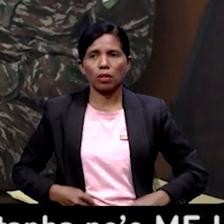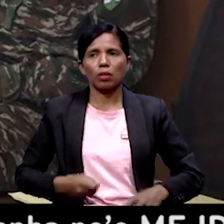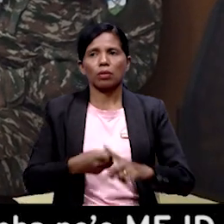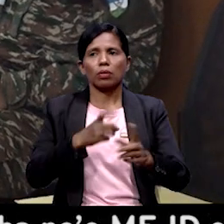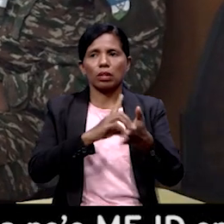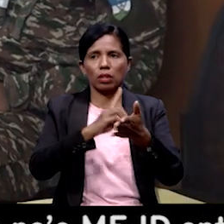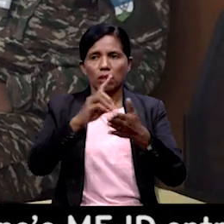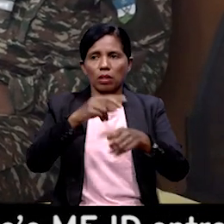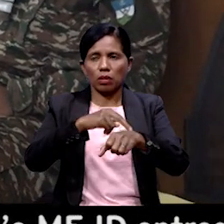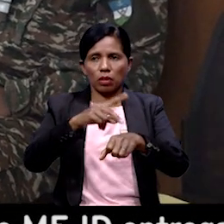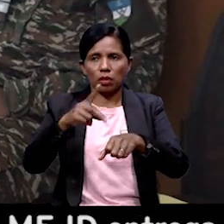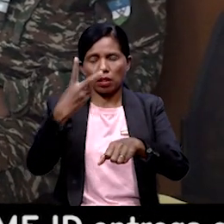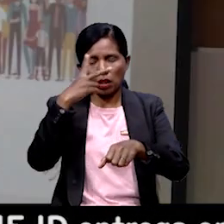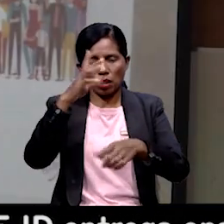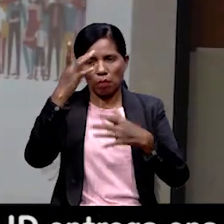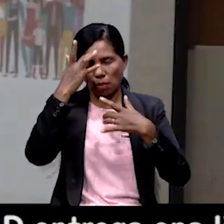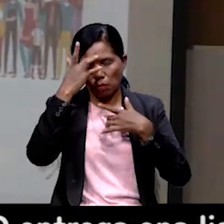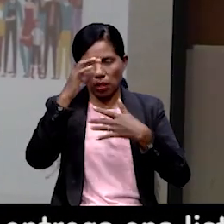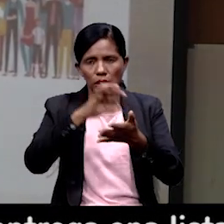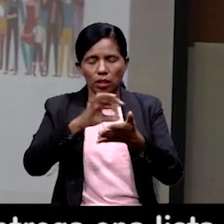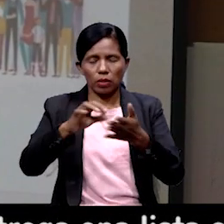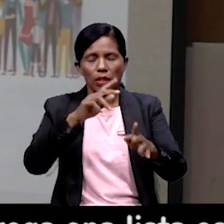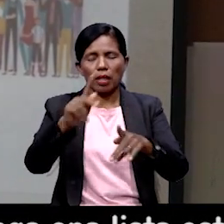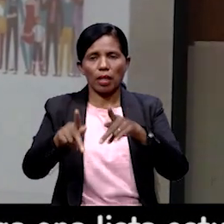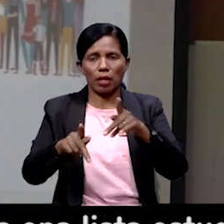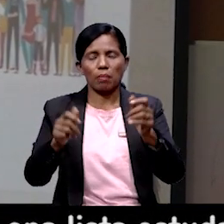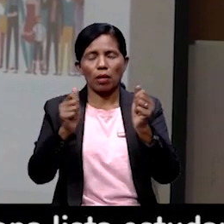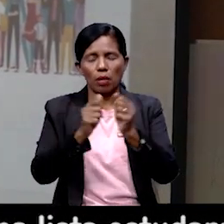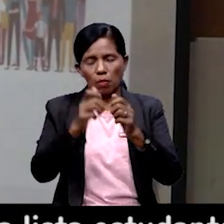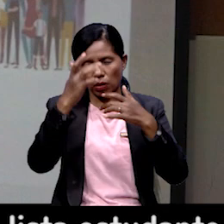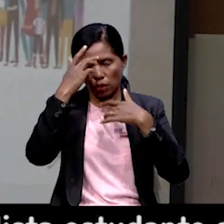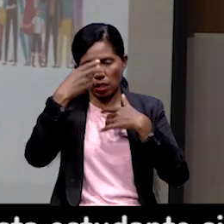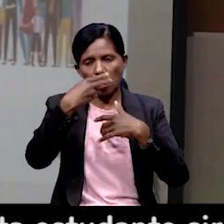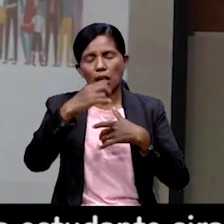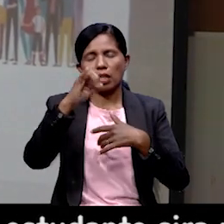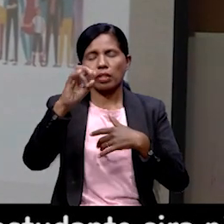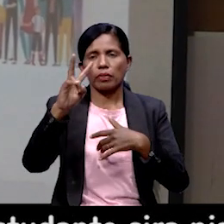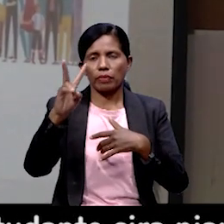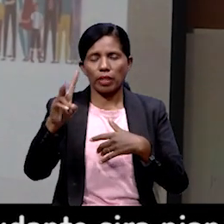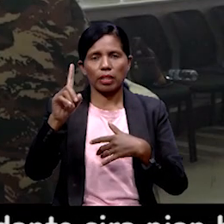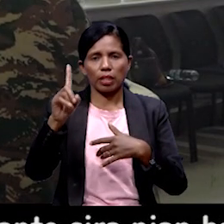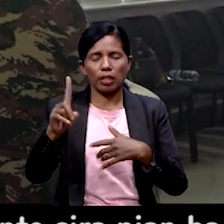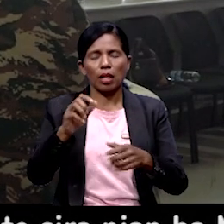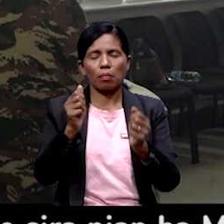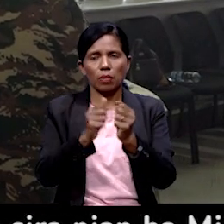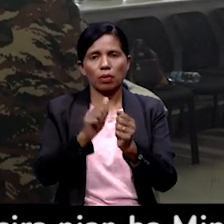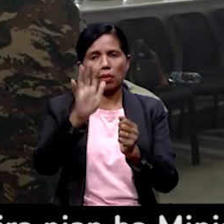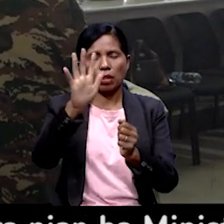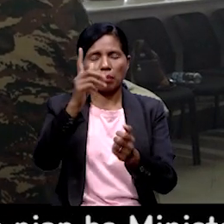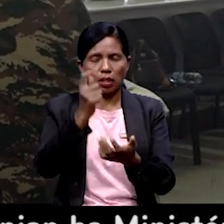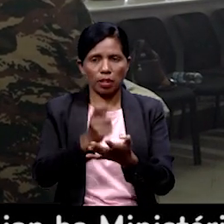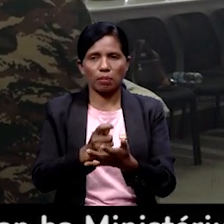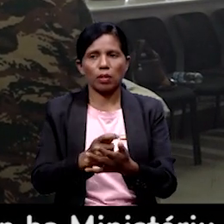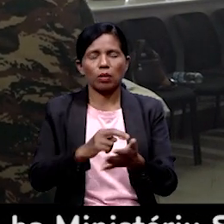diresau nasional kontrolu moras resista ona sidadaun nebe hohagai vesida kuaze rihun ida atus lima liung. Husi numero